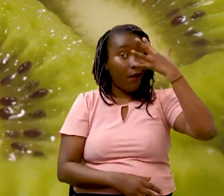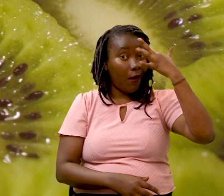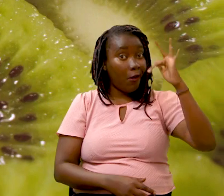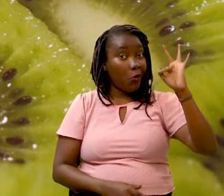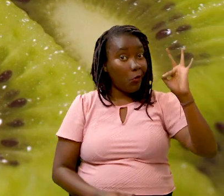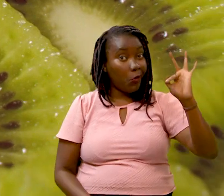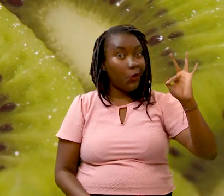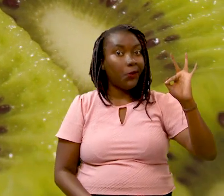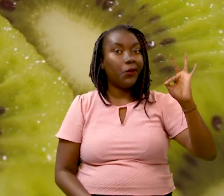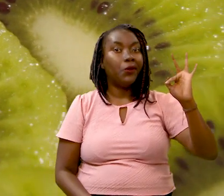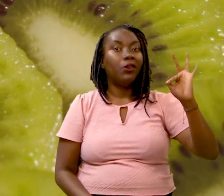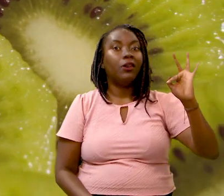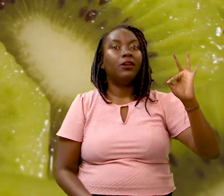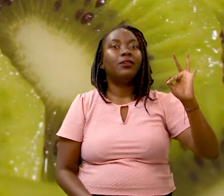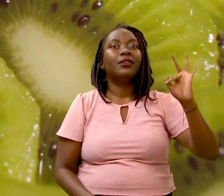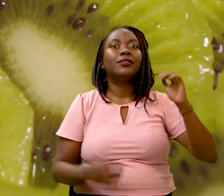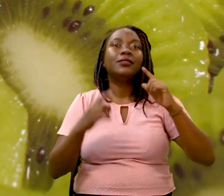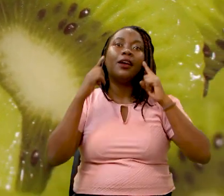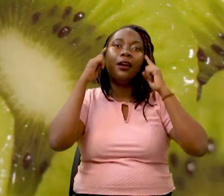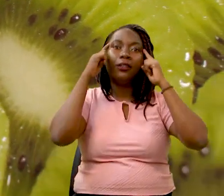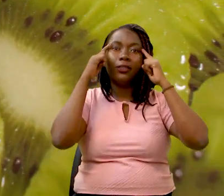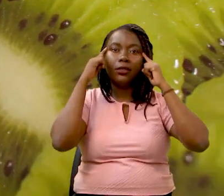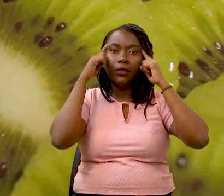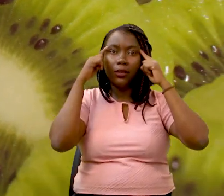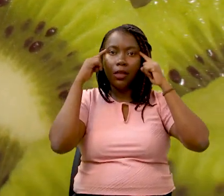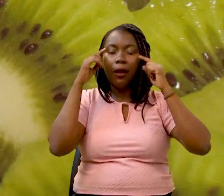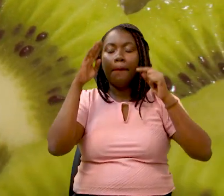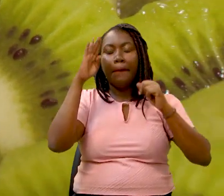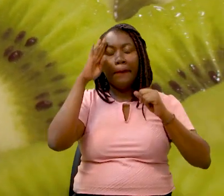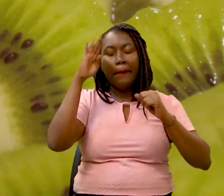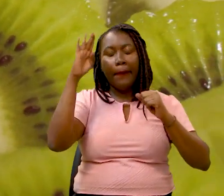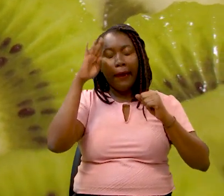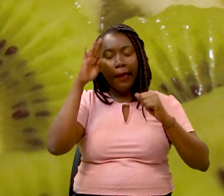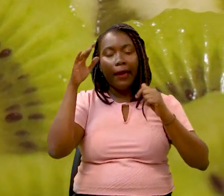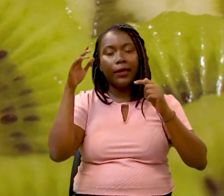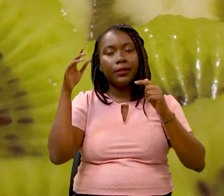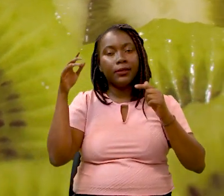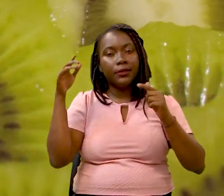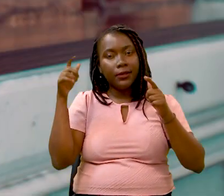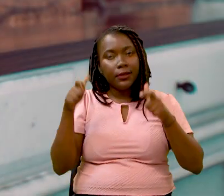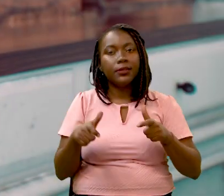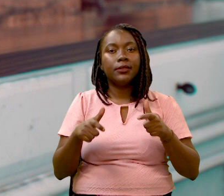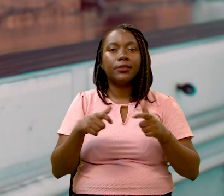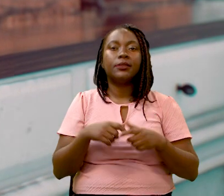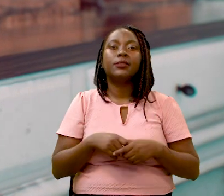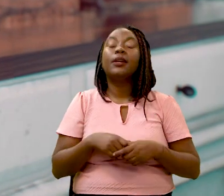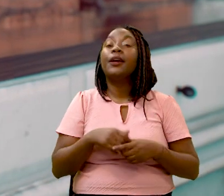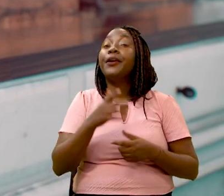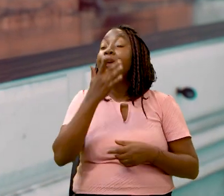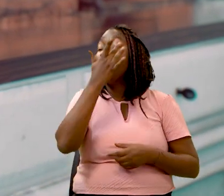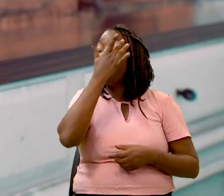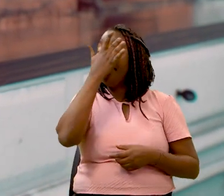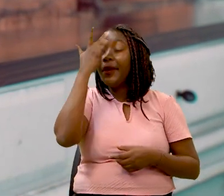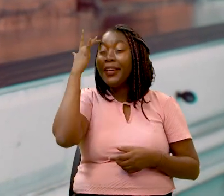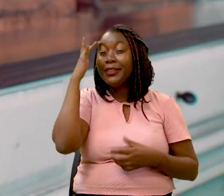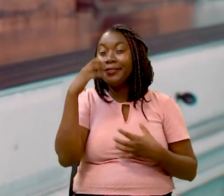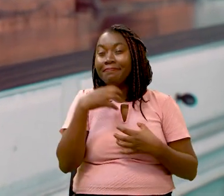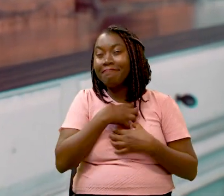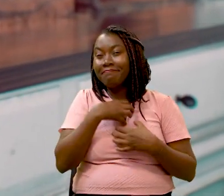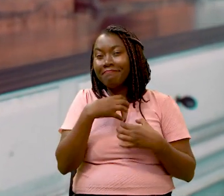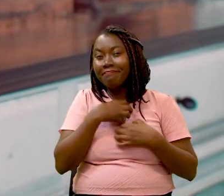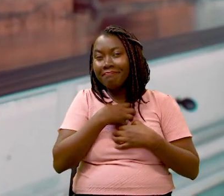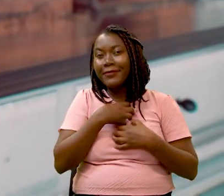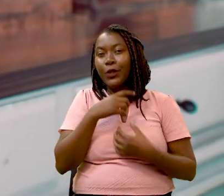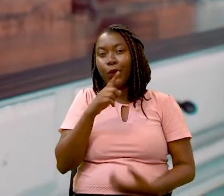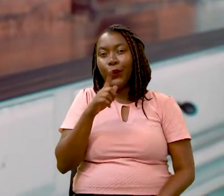dor nas têmporas, principalmente, uma dor de cabeça localizada. E para as pessoas que são sensíveis